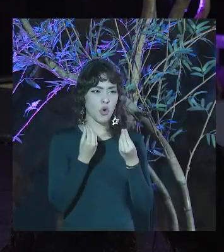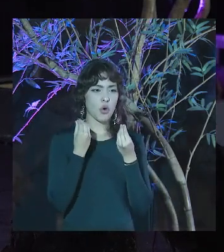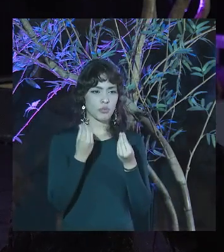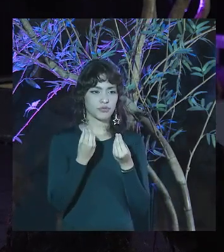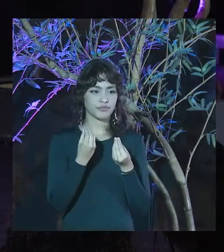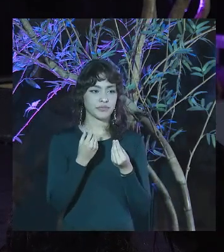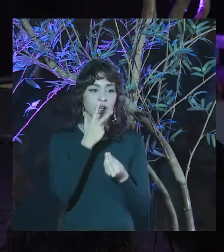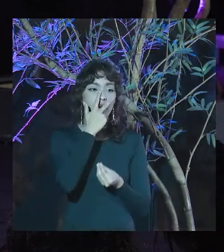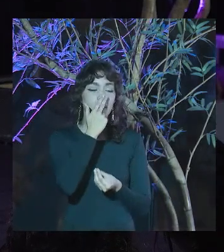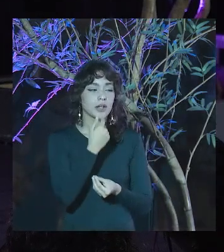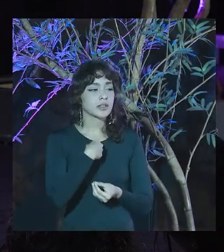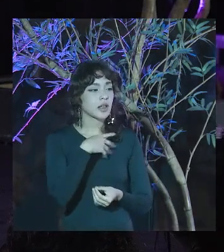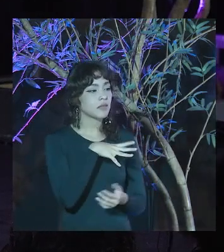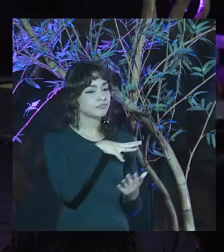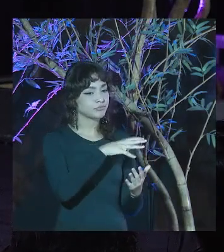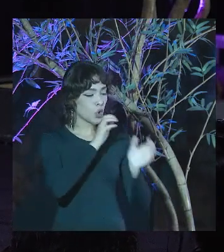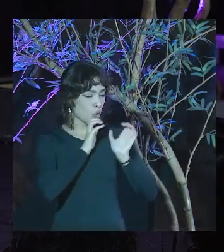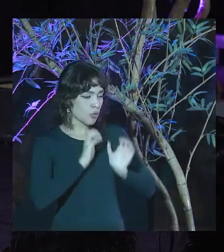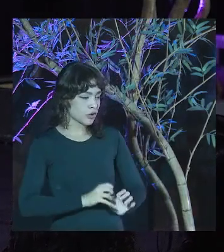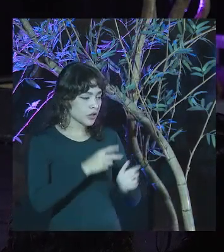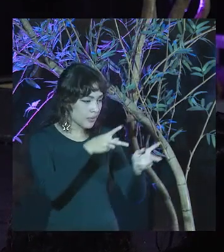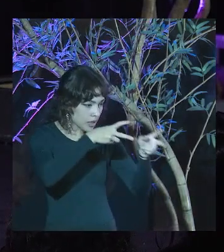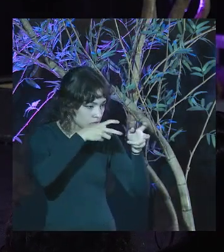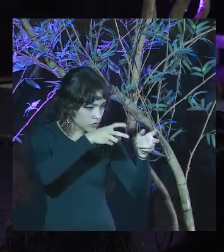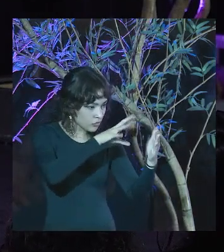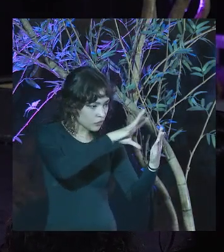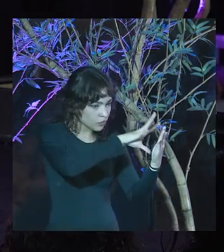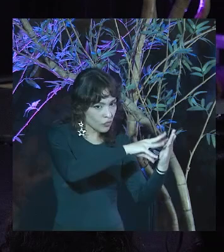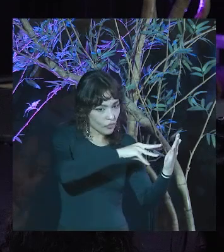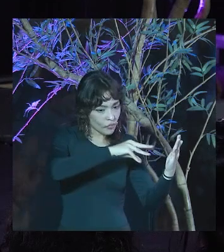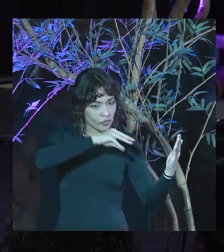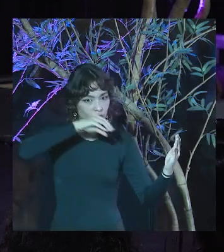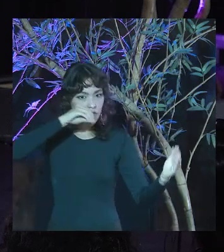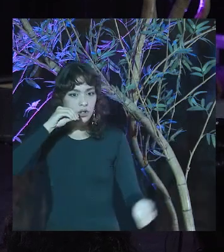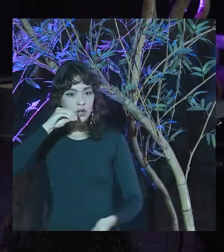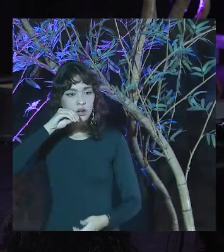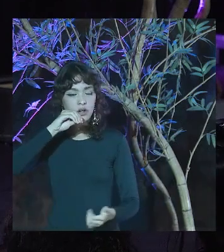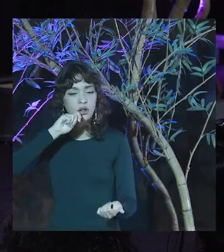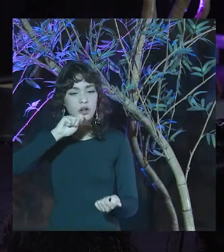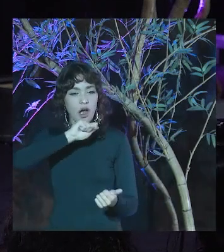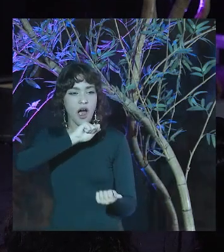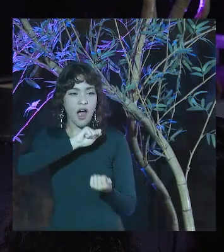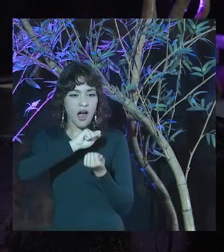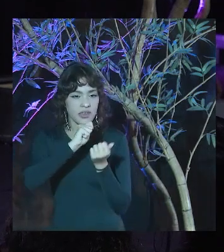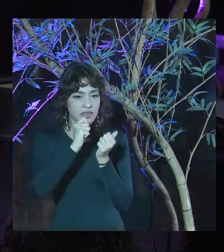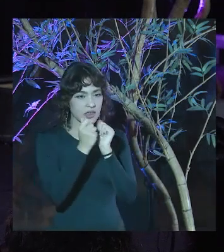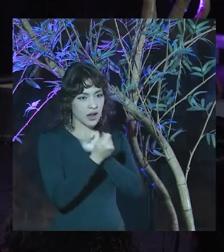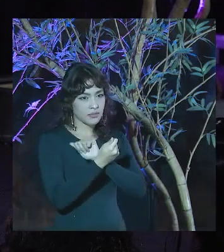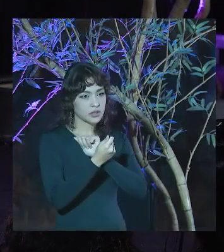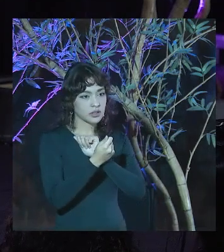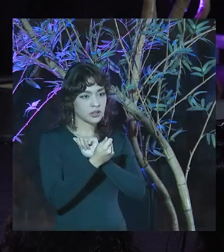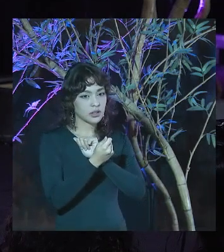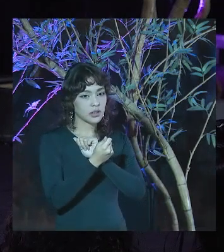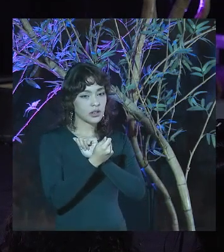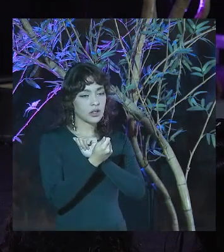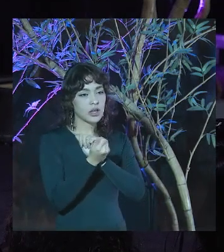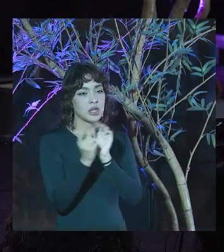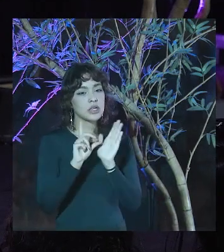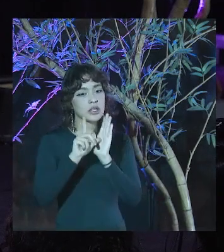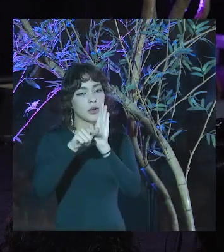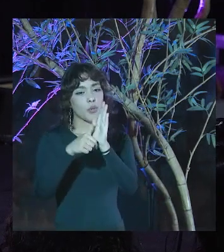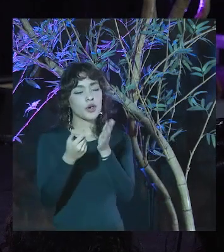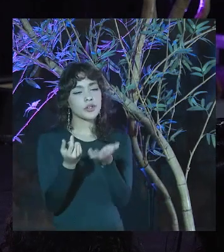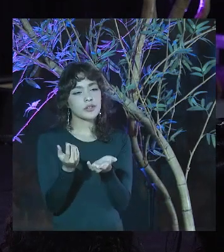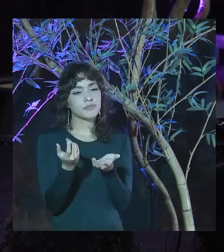do nosso comportamento, traduz isso do nosso corpo, né? Ela traduz isso e insere um